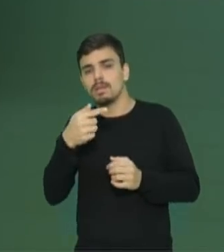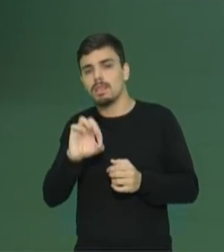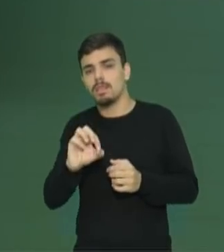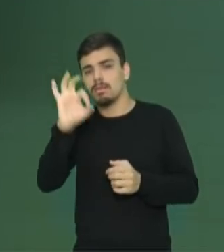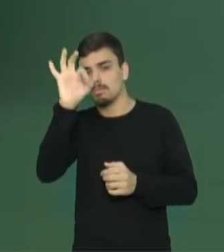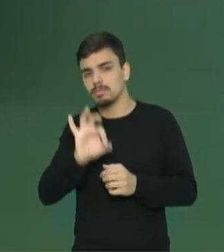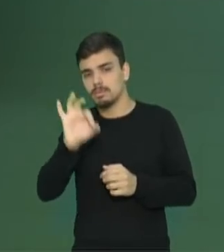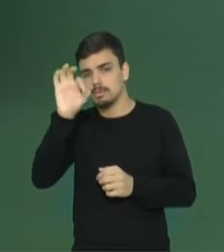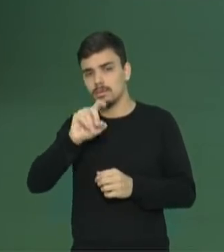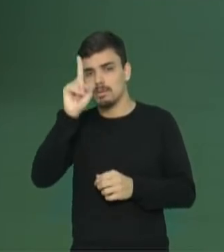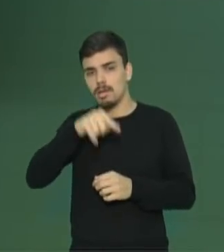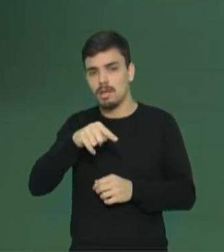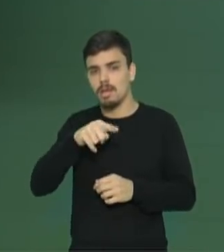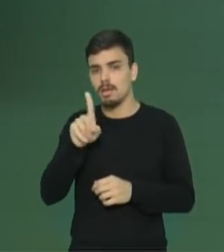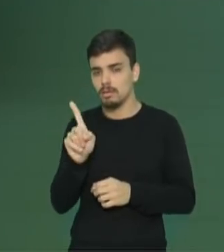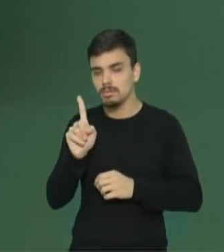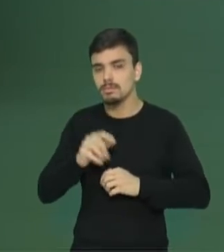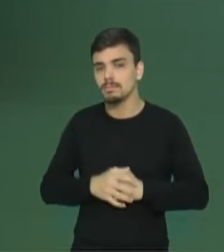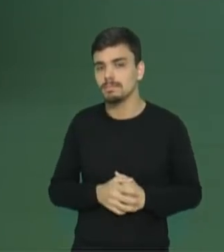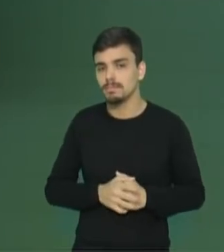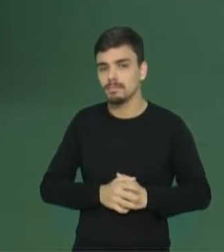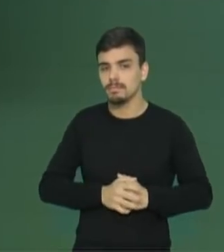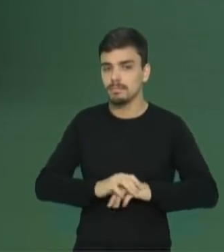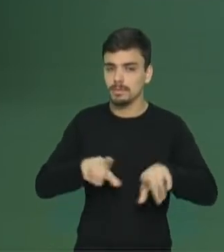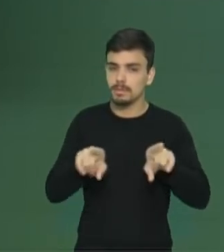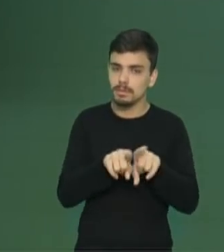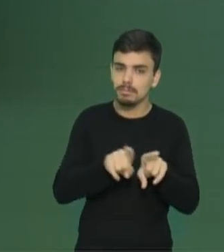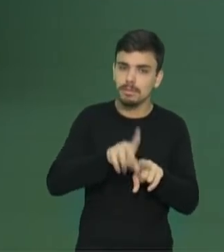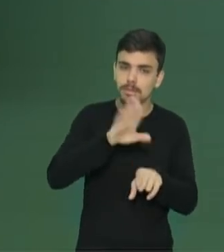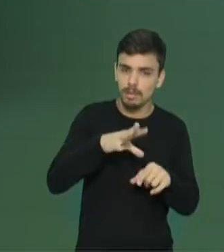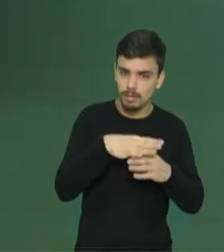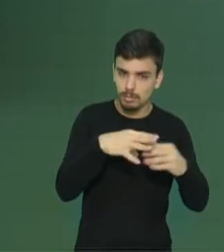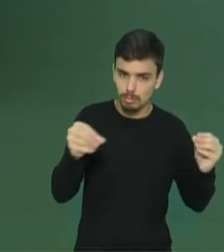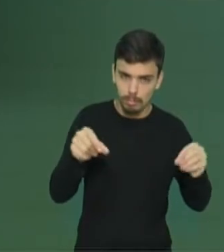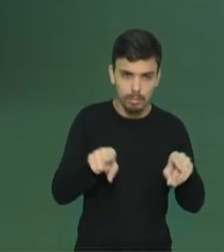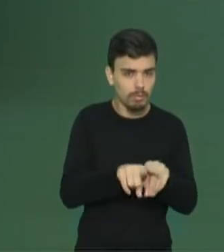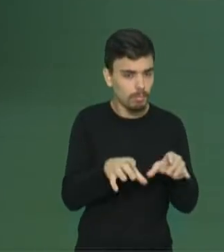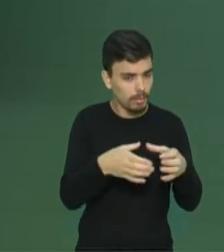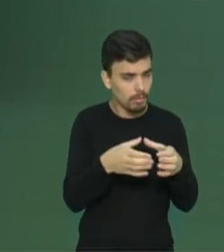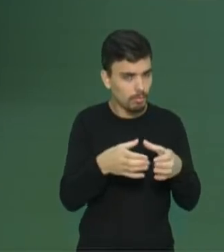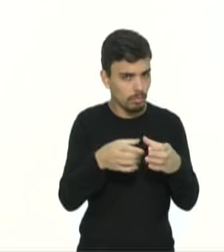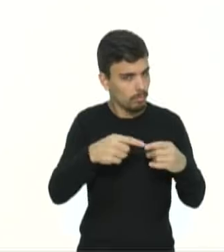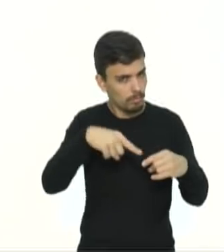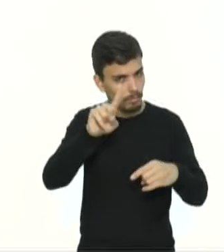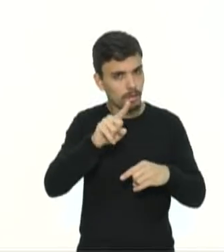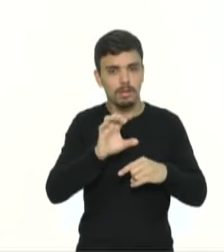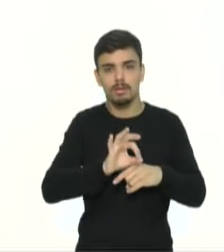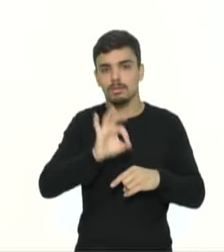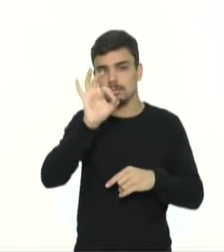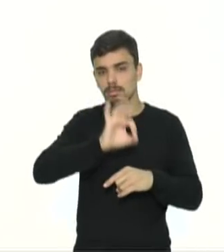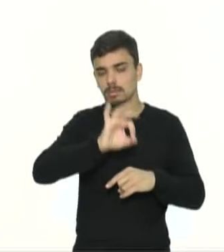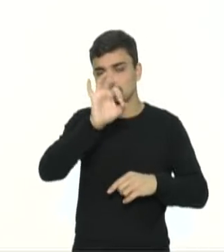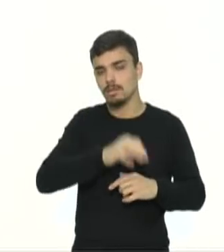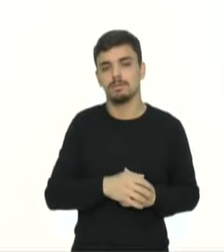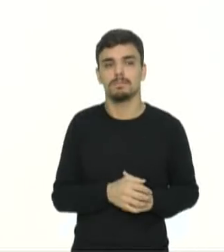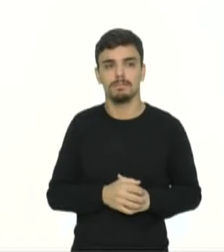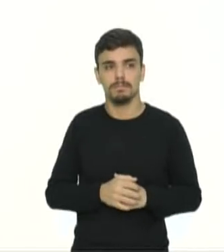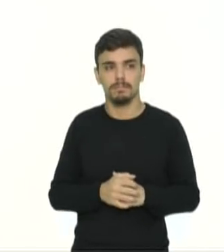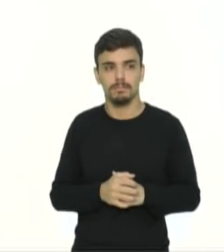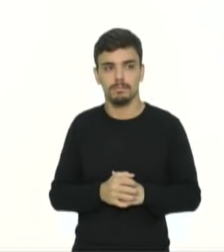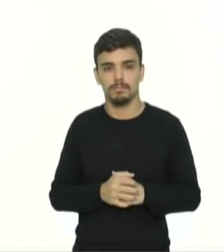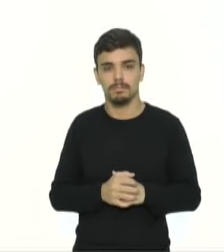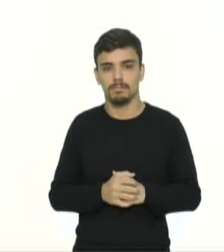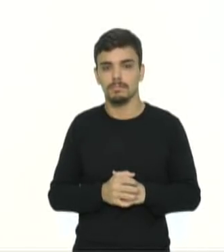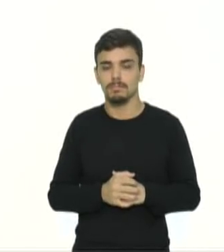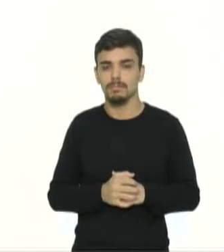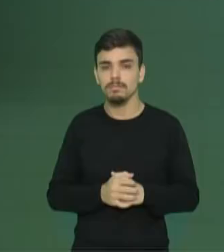planeta são artrópodes, sem contar as espécies já extintas. Aí a porcentagem aumenta. Simetria bilateral,